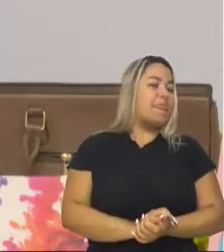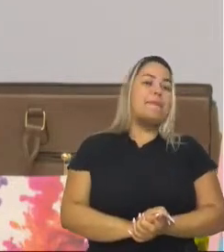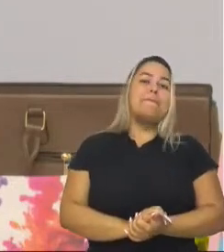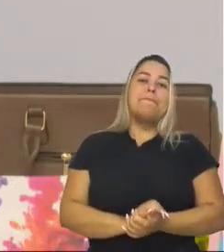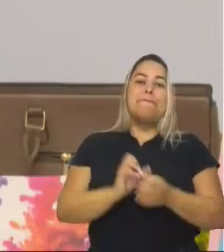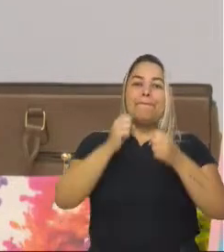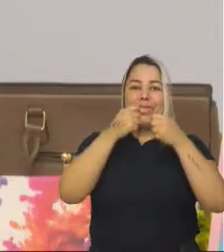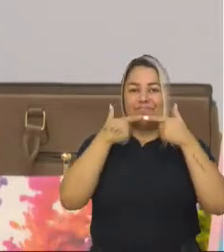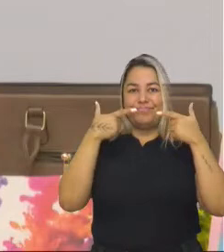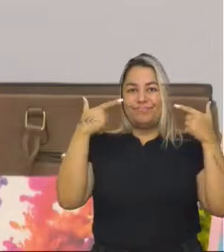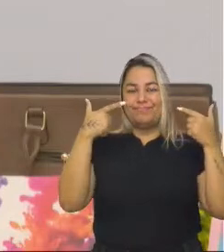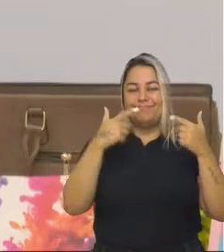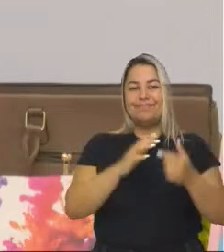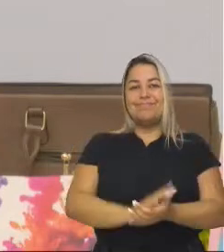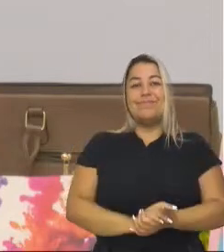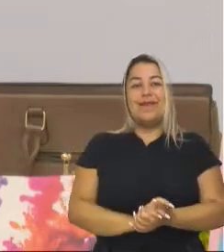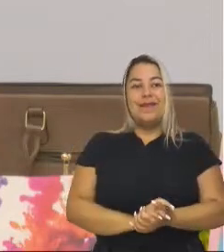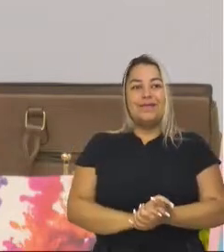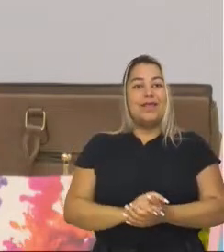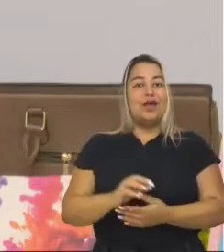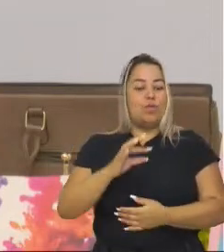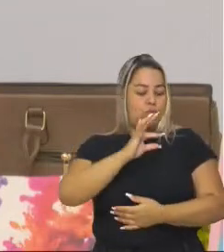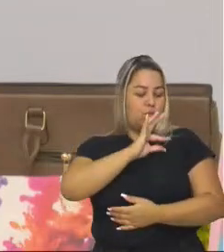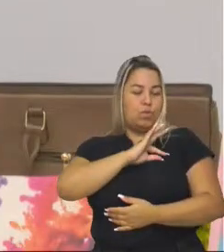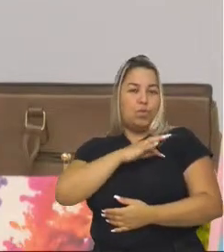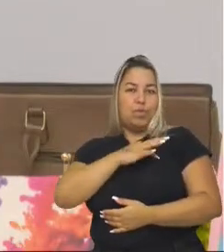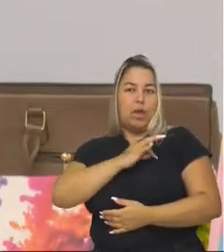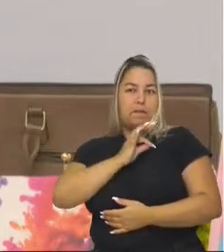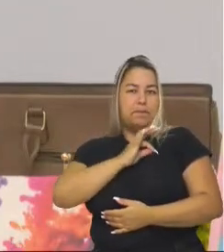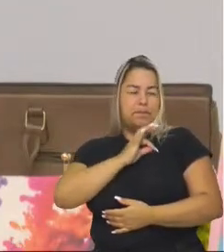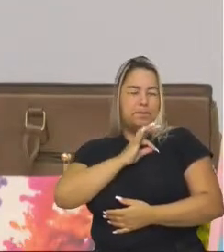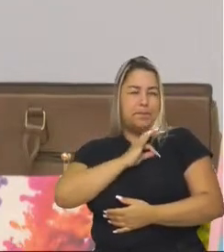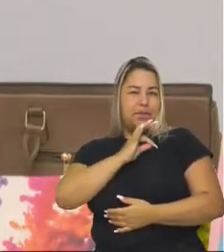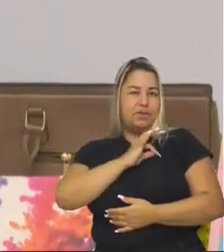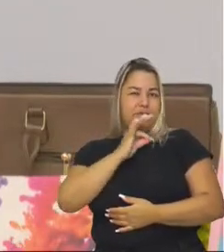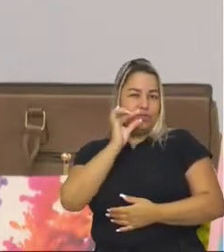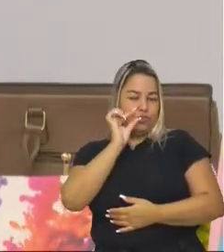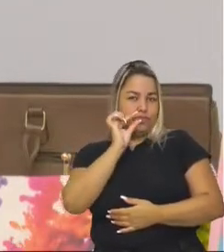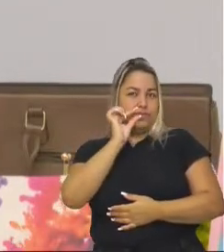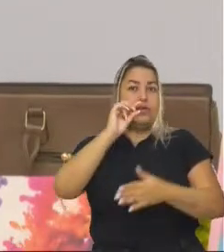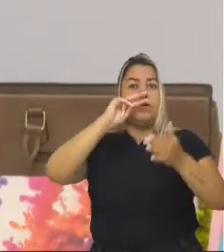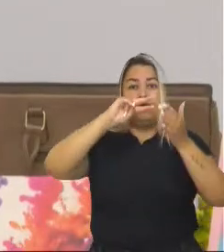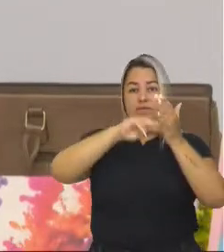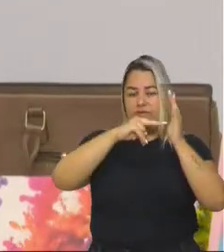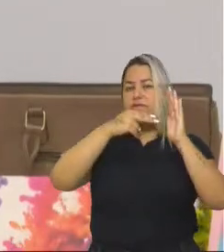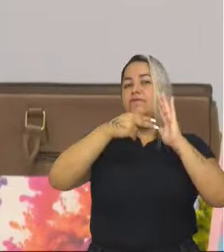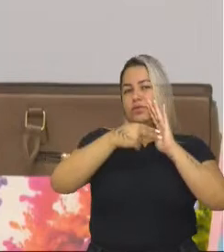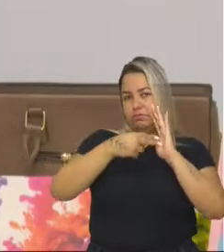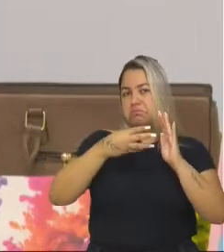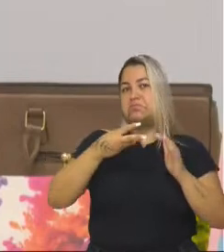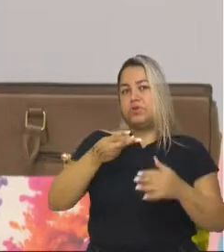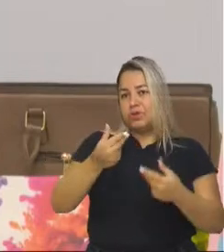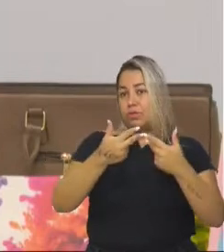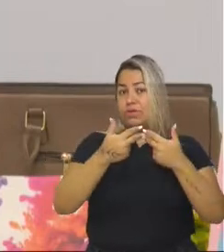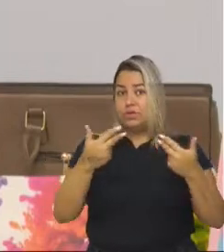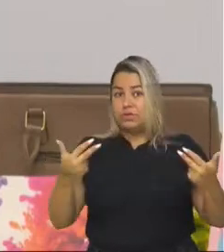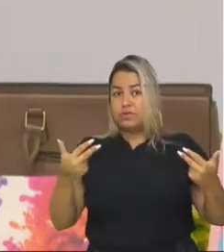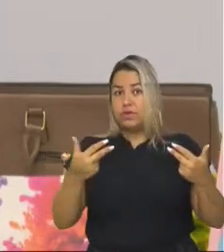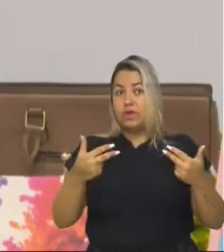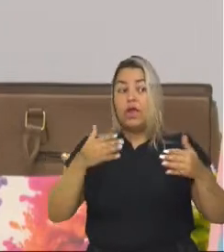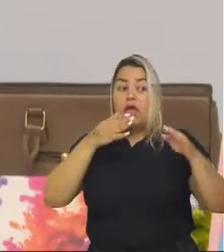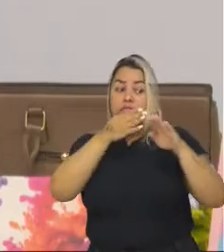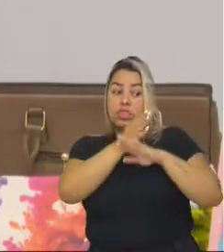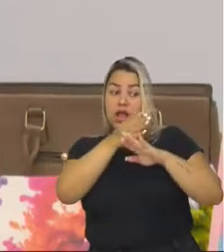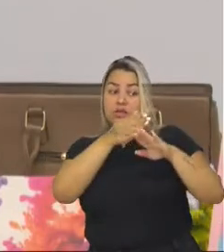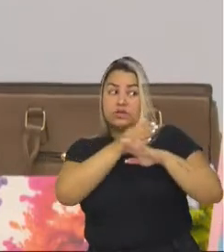E estou discretamente com um botãozinho bem pequenininho, mas que significa muita coisa, porque ele é o botão que dá